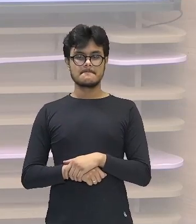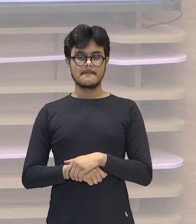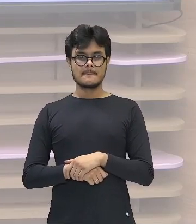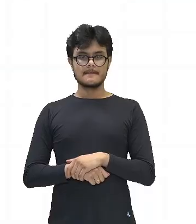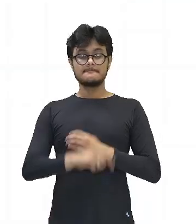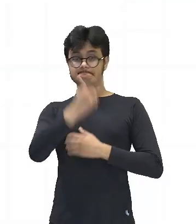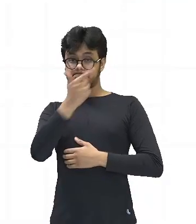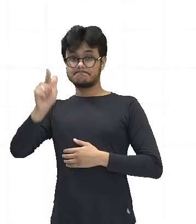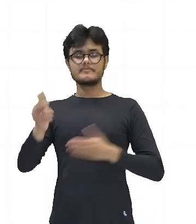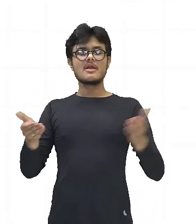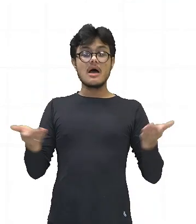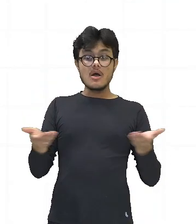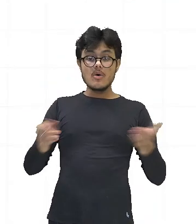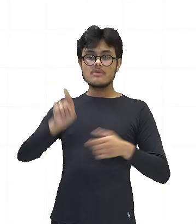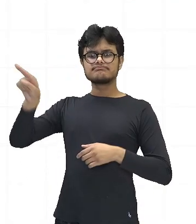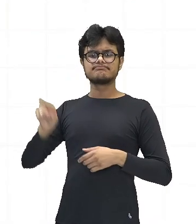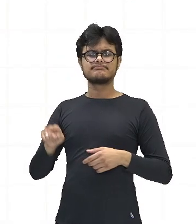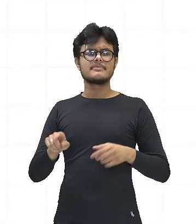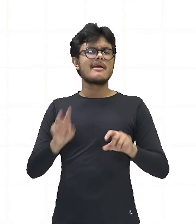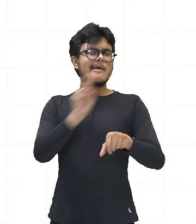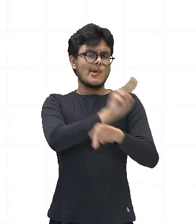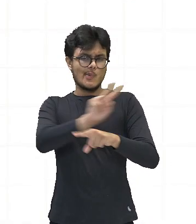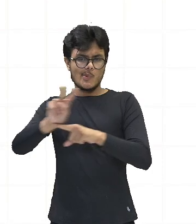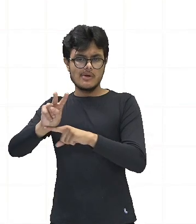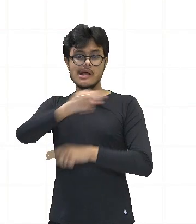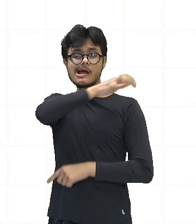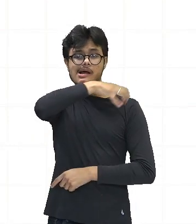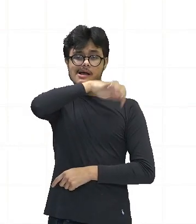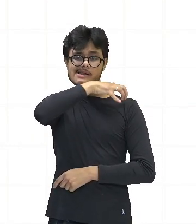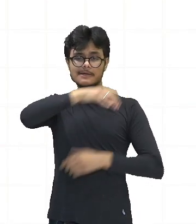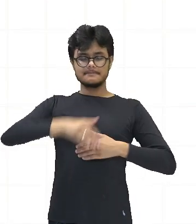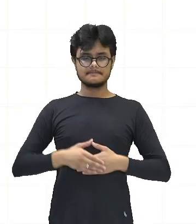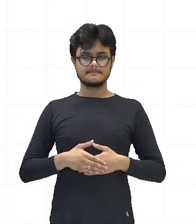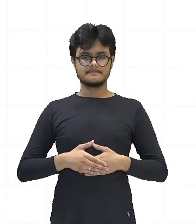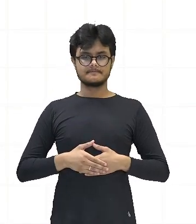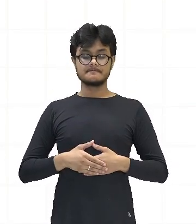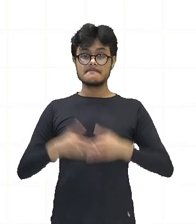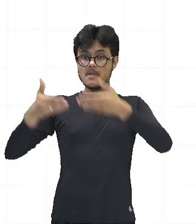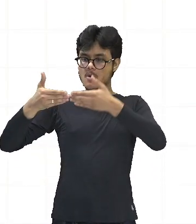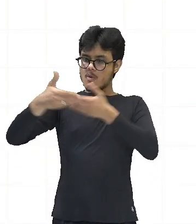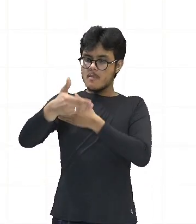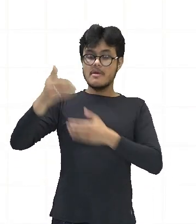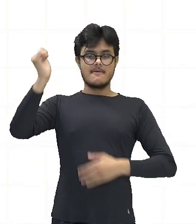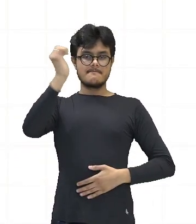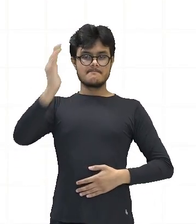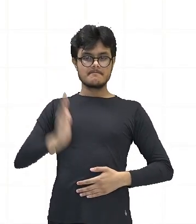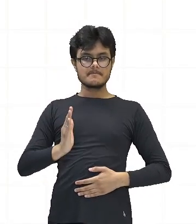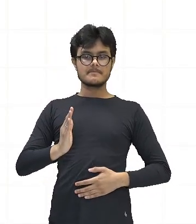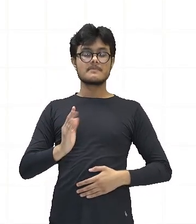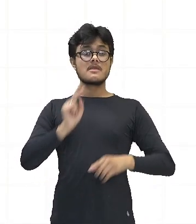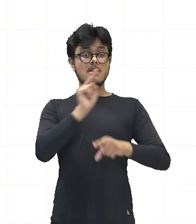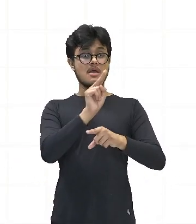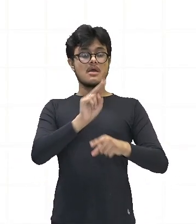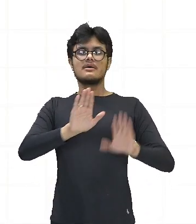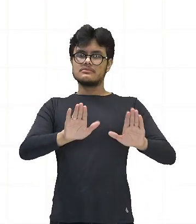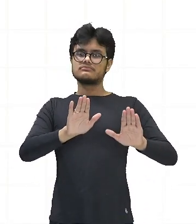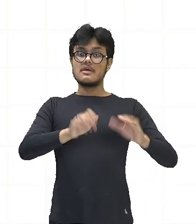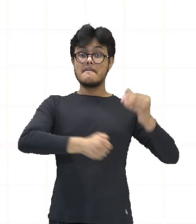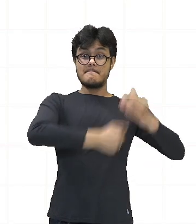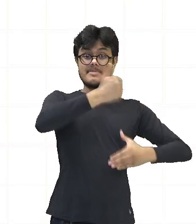da pecuária e observem também que a gente tem atividades inicialmente no Brasil, atividade do setor primário, tá